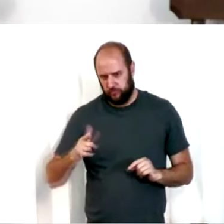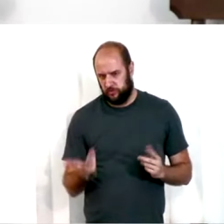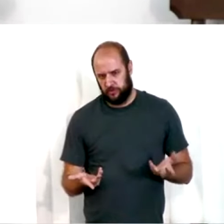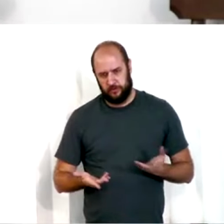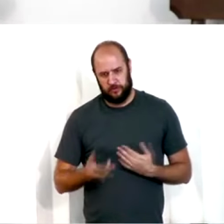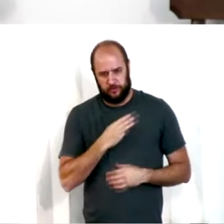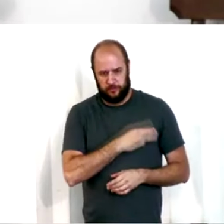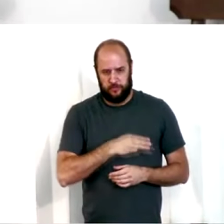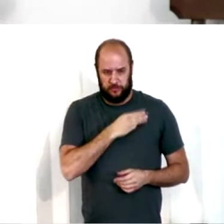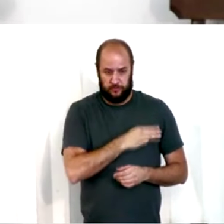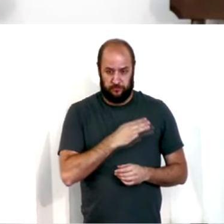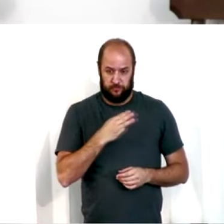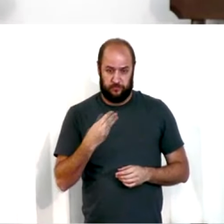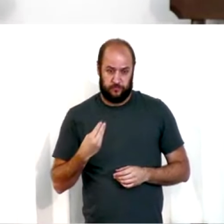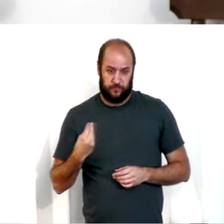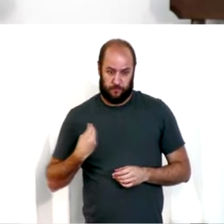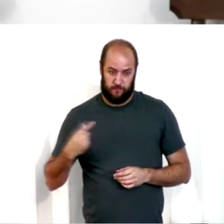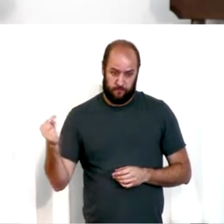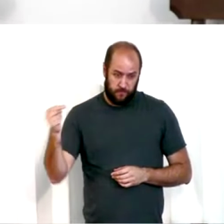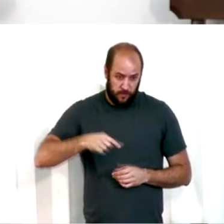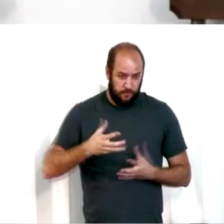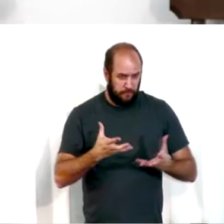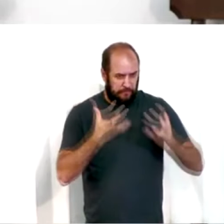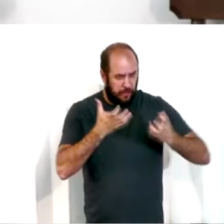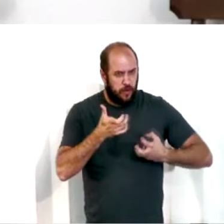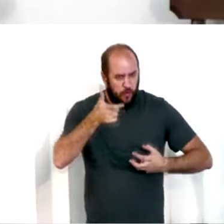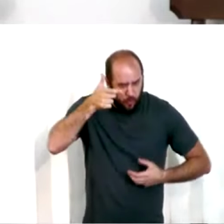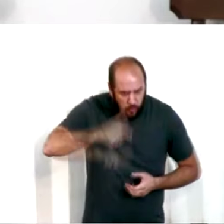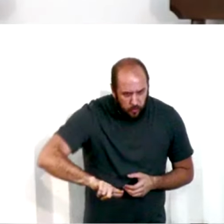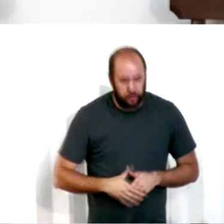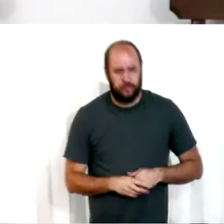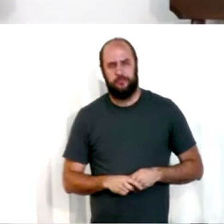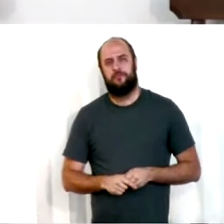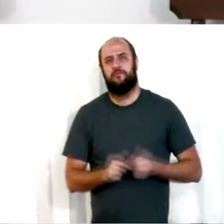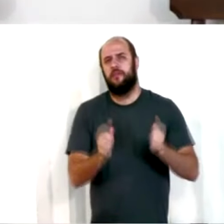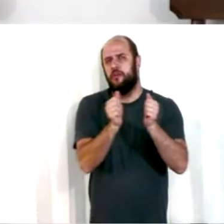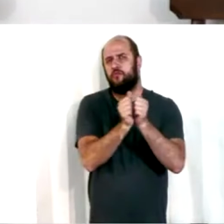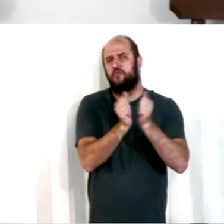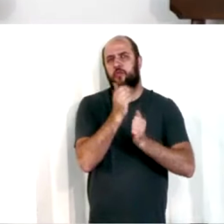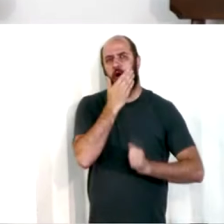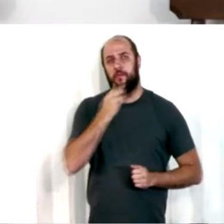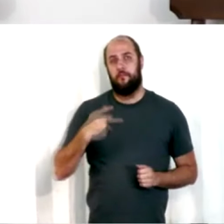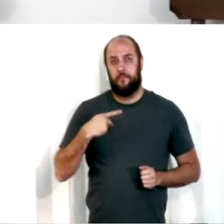missionário Banks veio e disse: eu quero tentar de novo. Reverendo Matati,